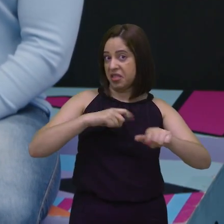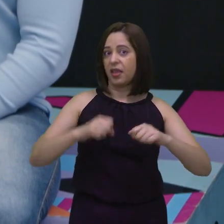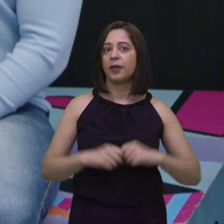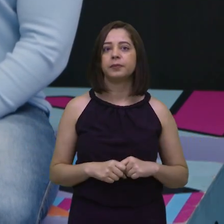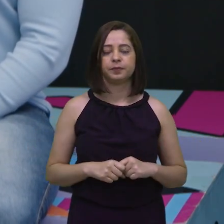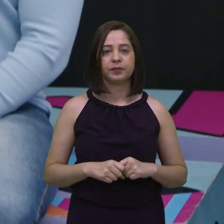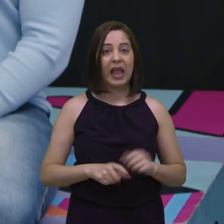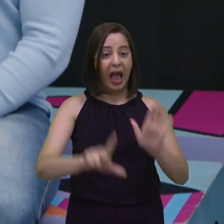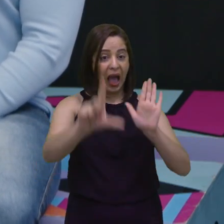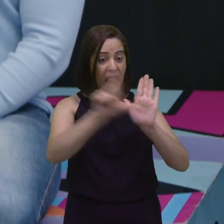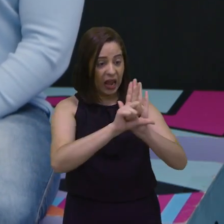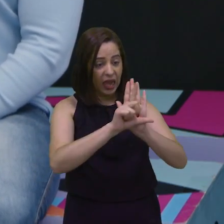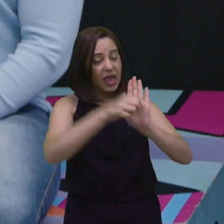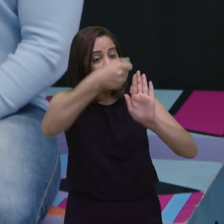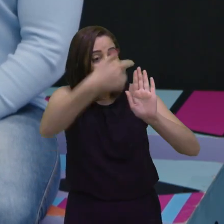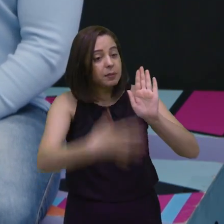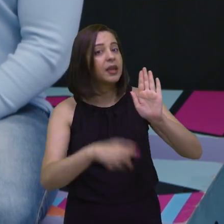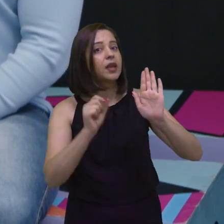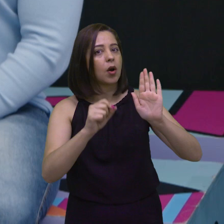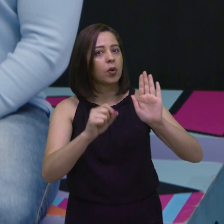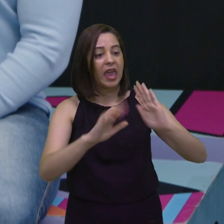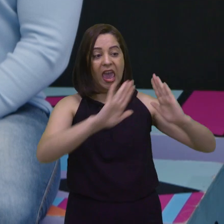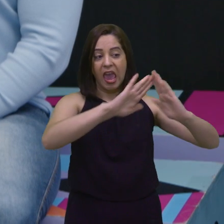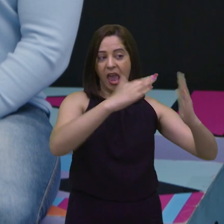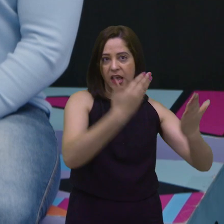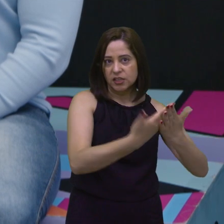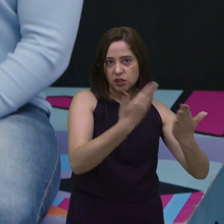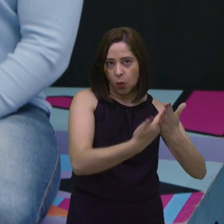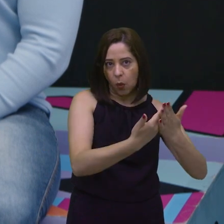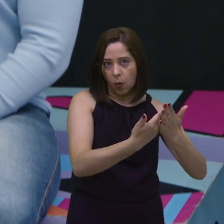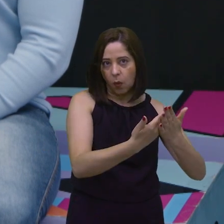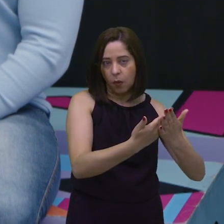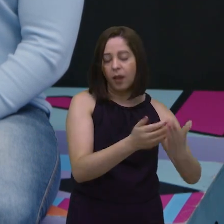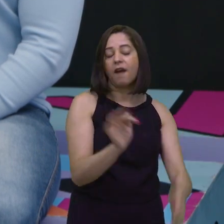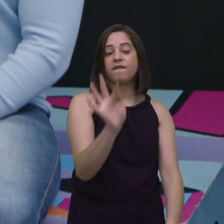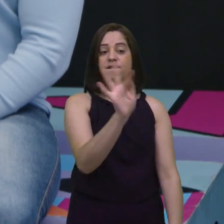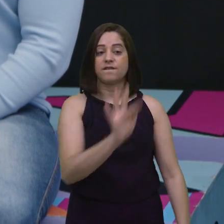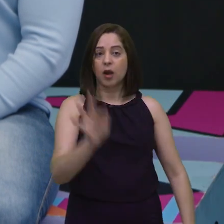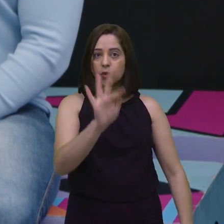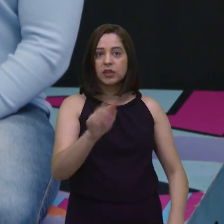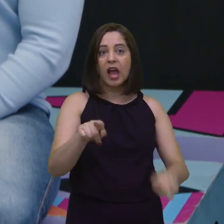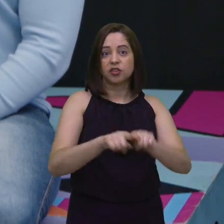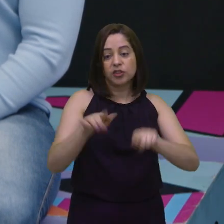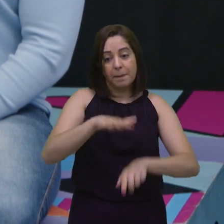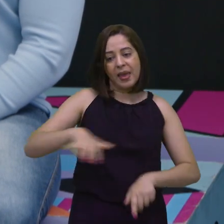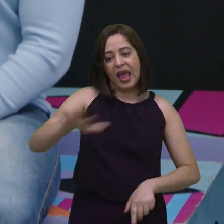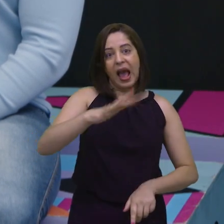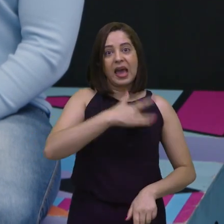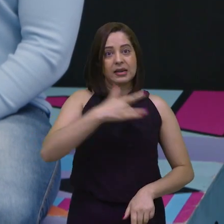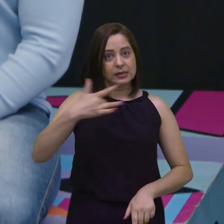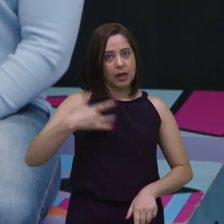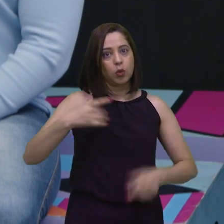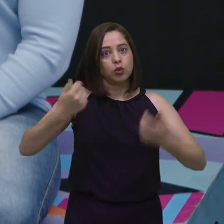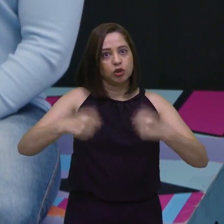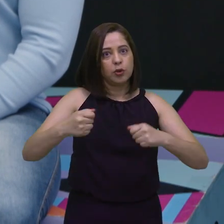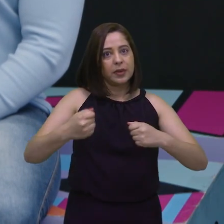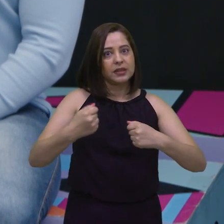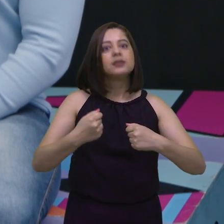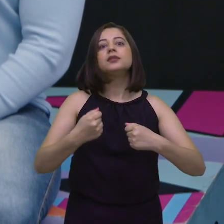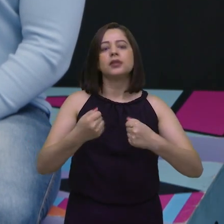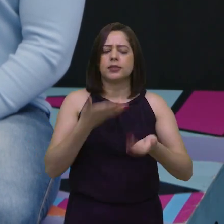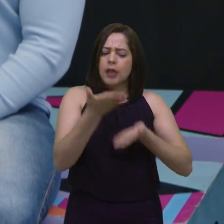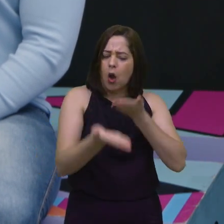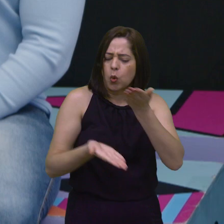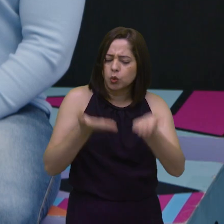instituições públicas e empresas concessionárias de serviços públicos de assistência à saúde devem garantir atendimento